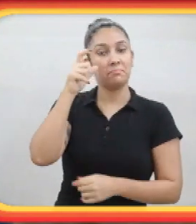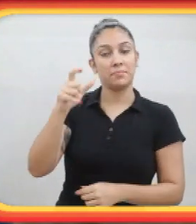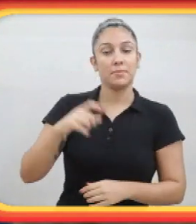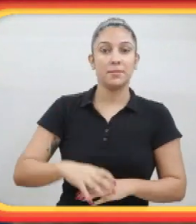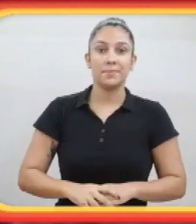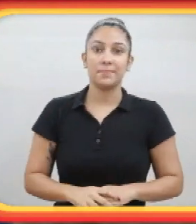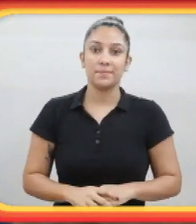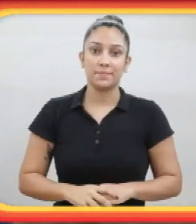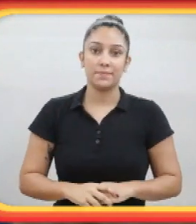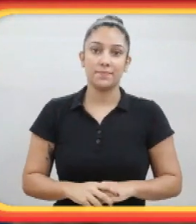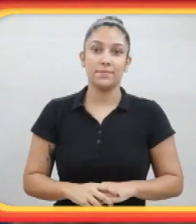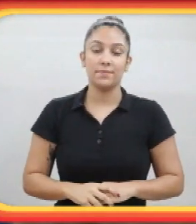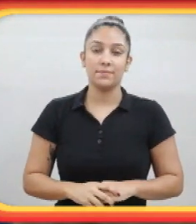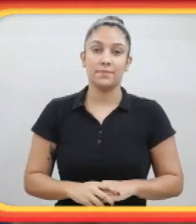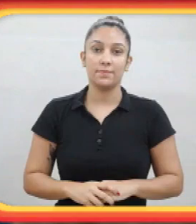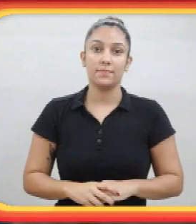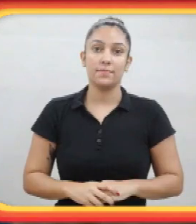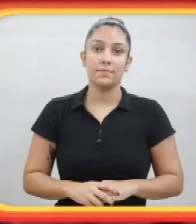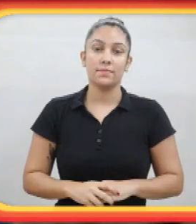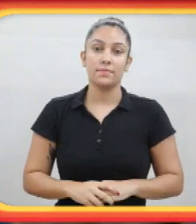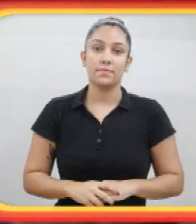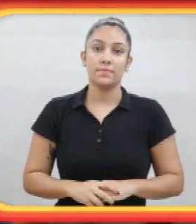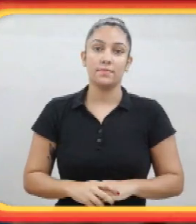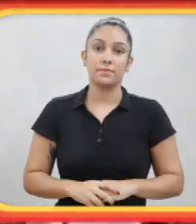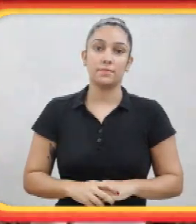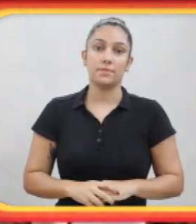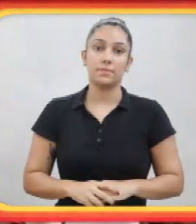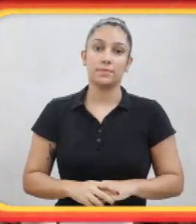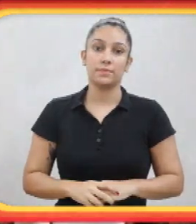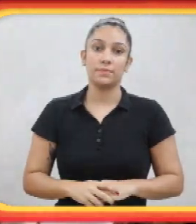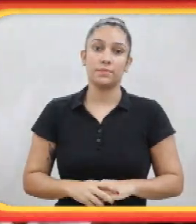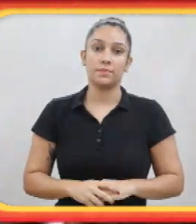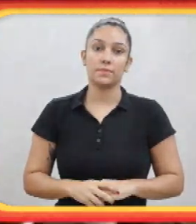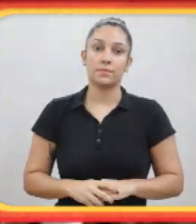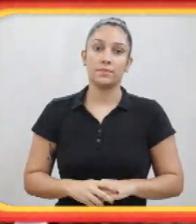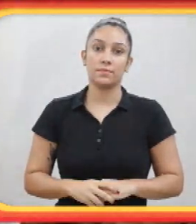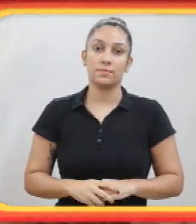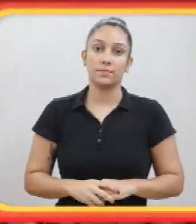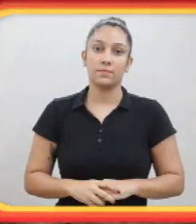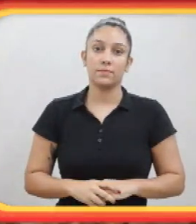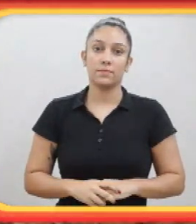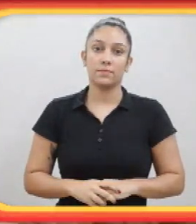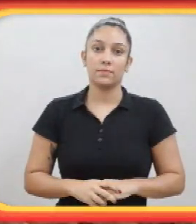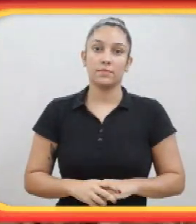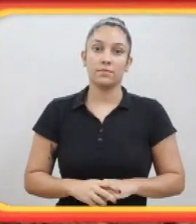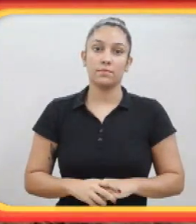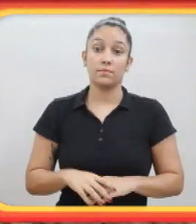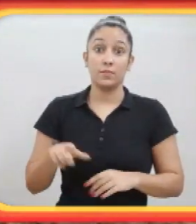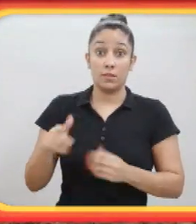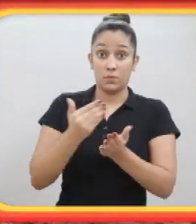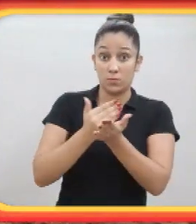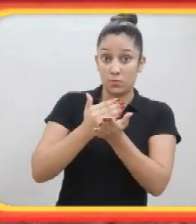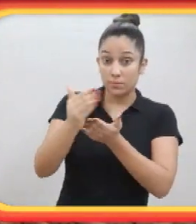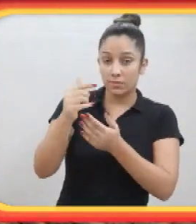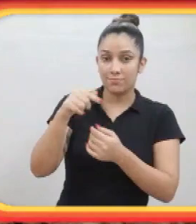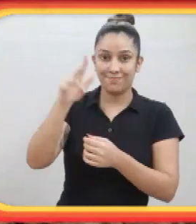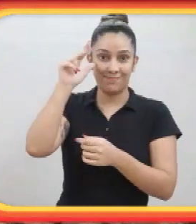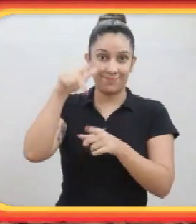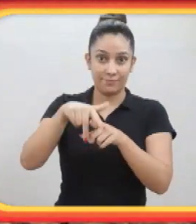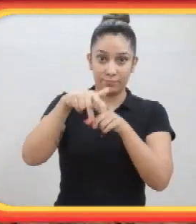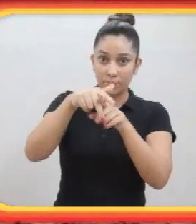ideia, vou, Luísa, fazendo ecoterapia, seria interessante. Ela começou na ecoterapia, ela tinha 2 anos de